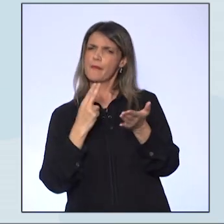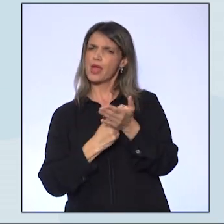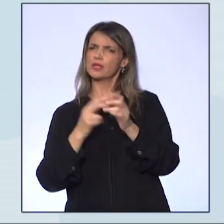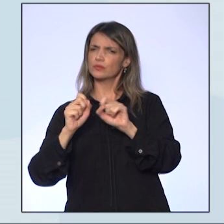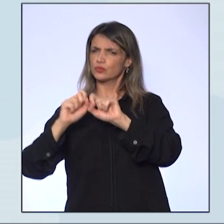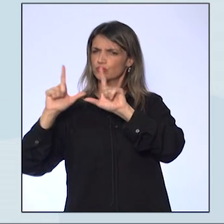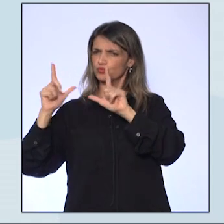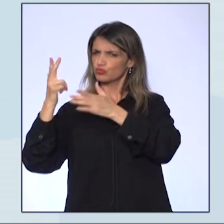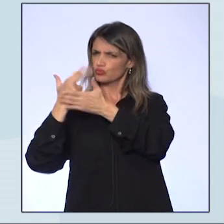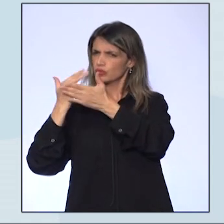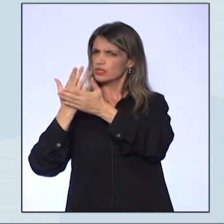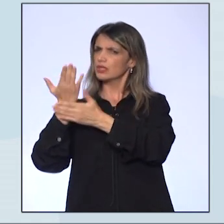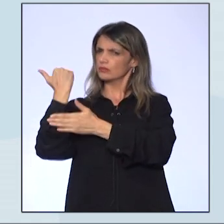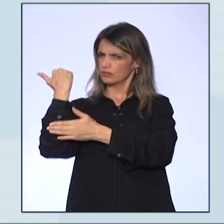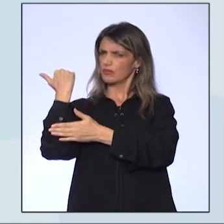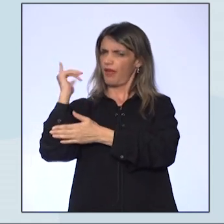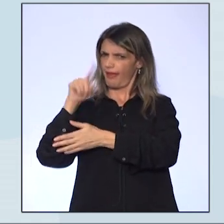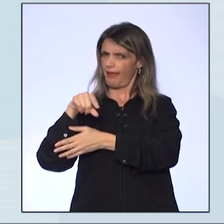desenho anterior?